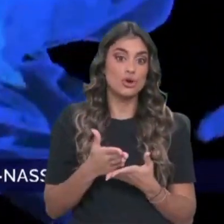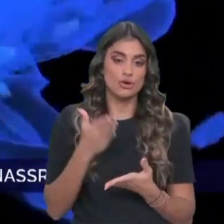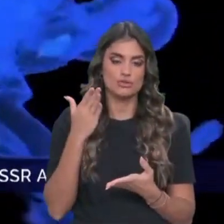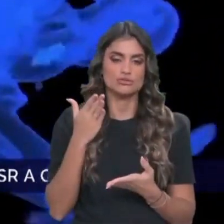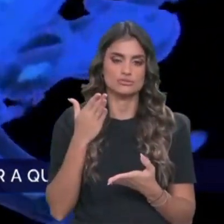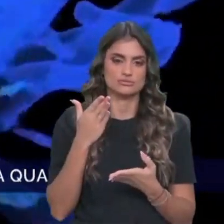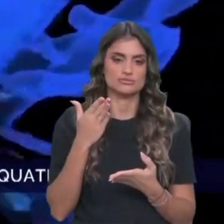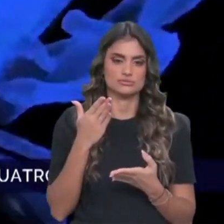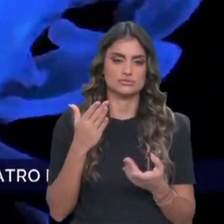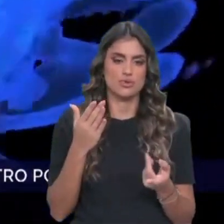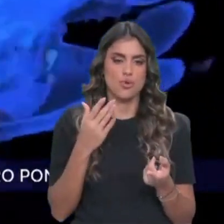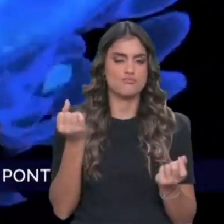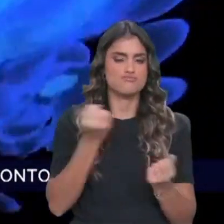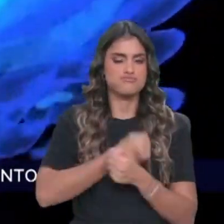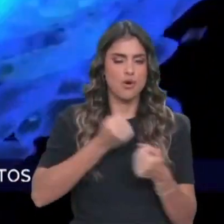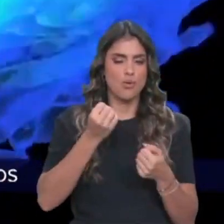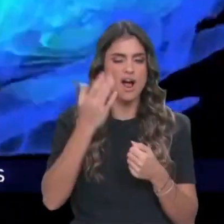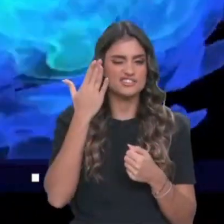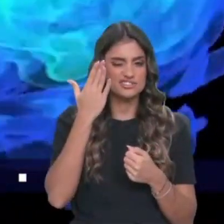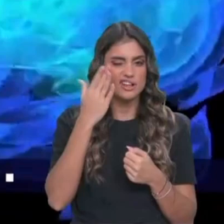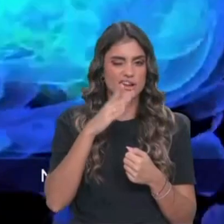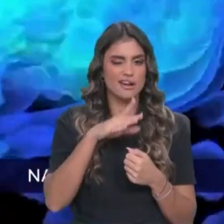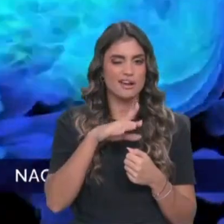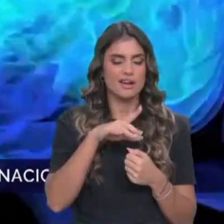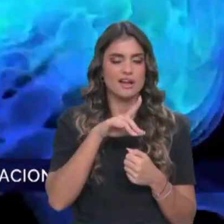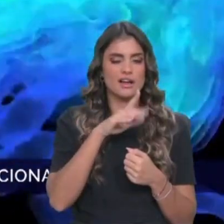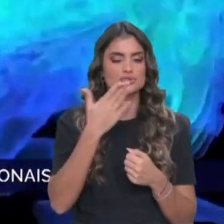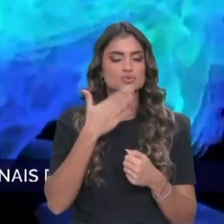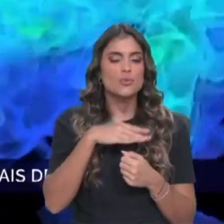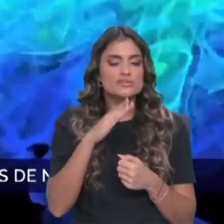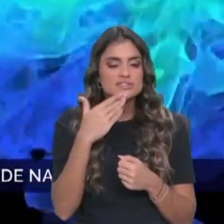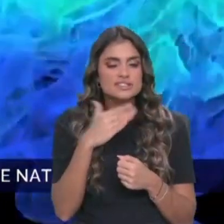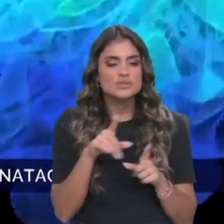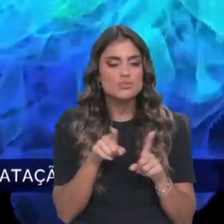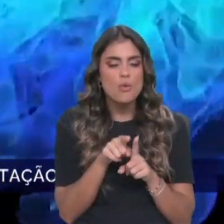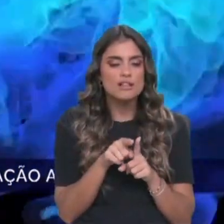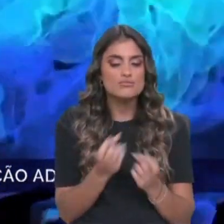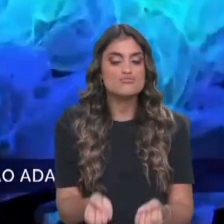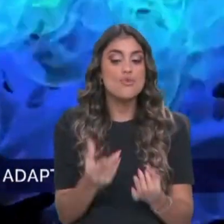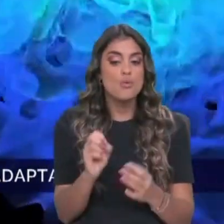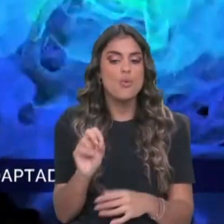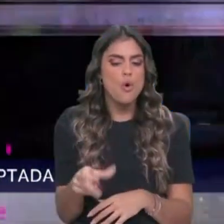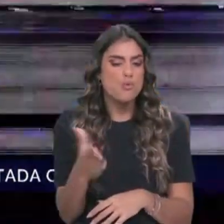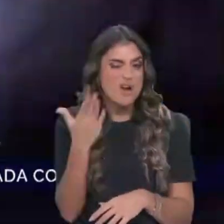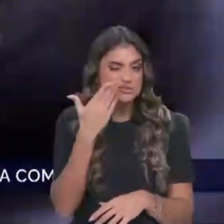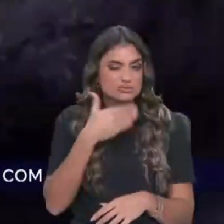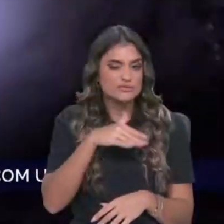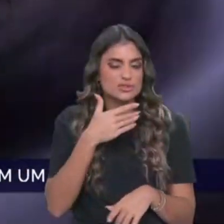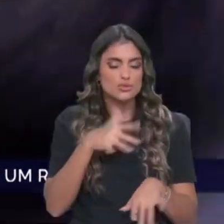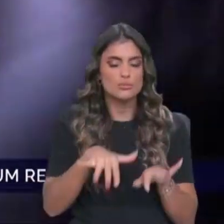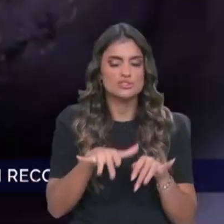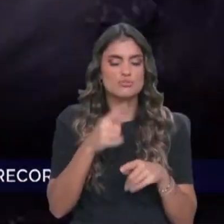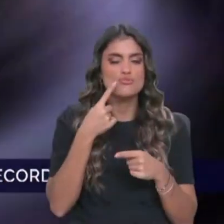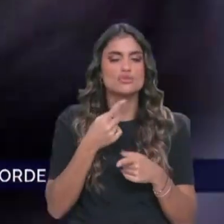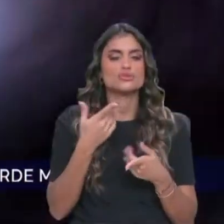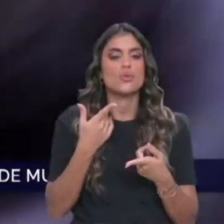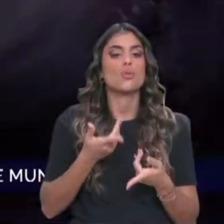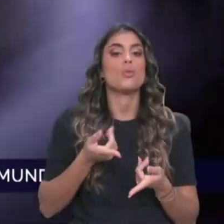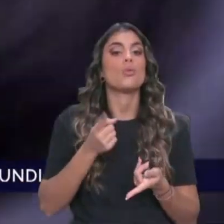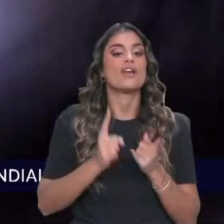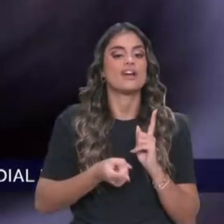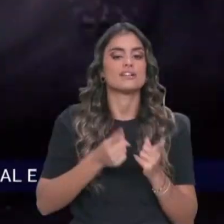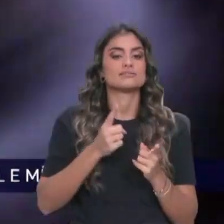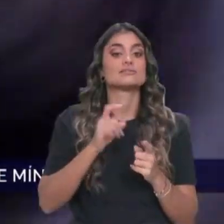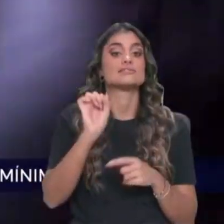ao explodir, consegue ter temperaturas e pressões suficientes para sintetizar também o ouro? E o computador, a simulação, diz sim,